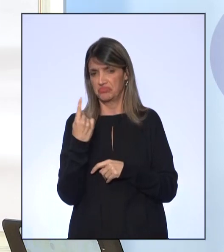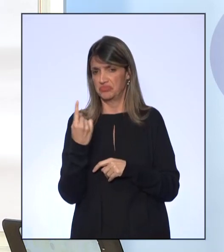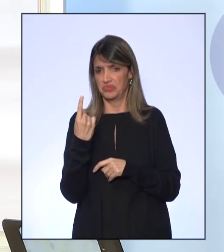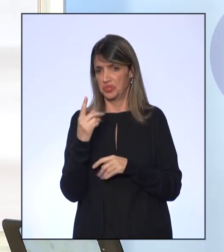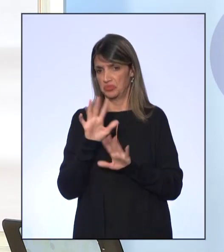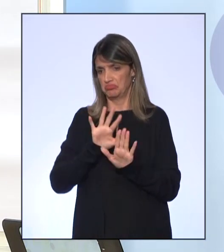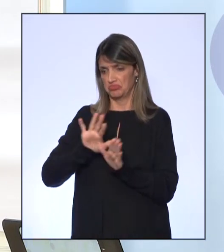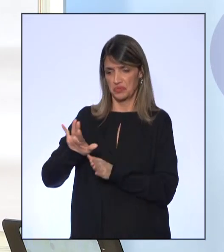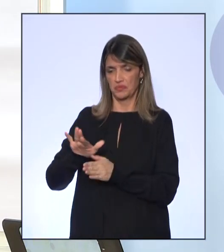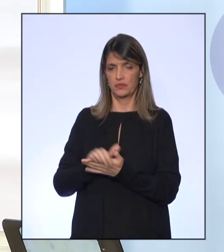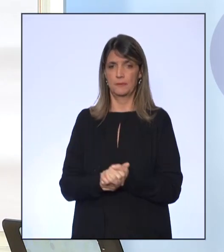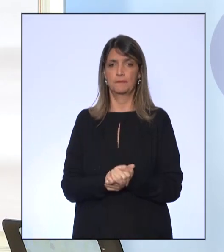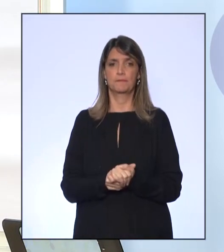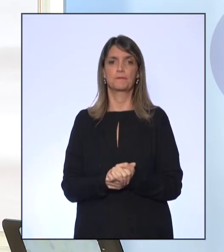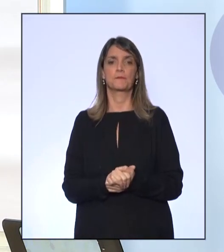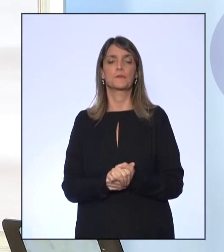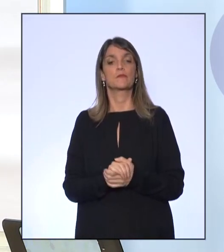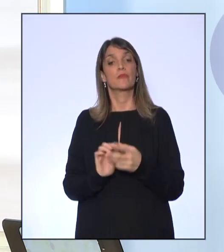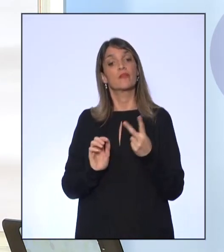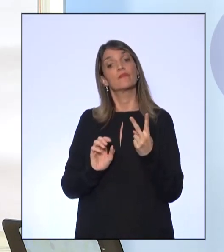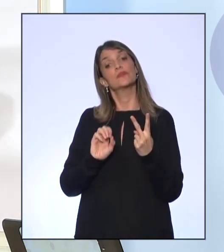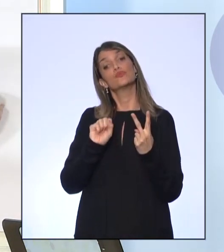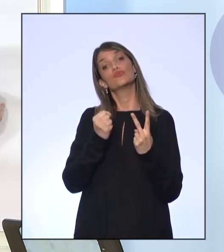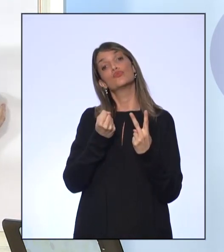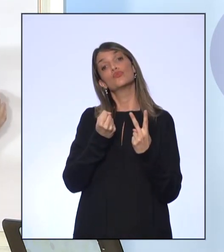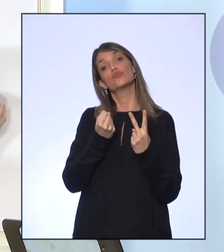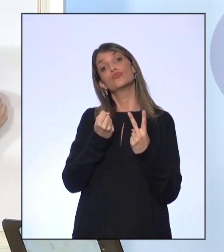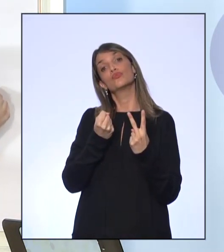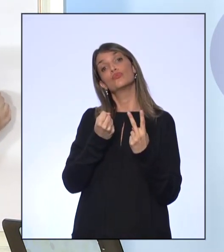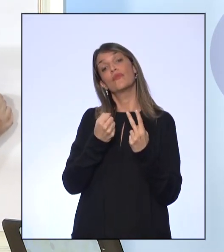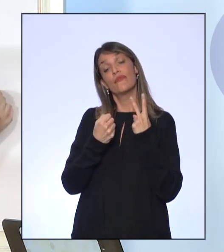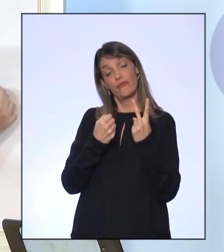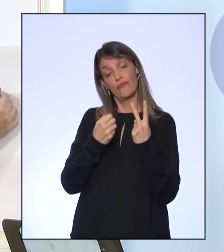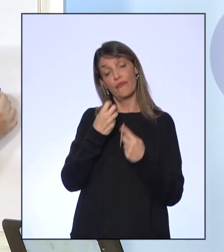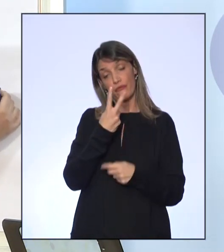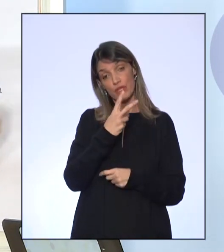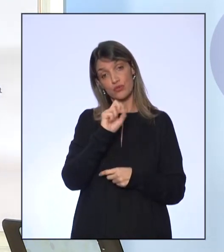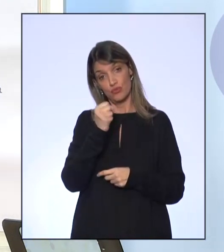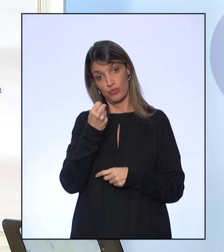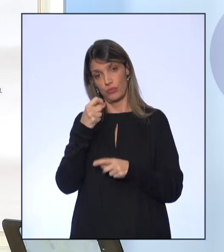ele. E 28 mais 9 dá 37.